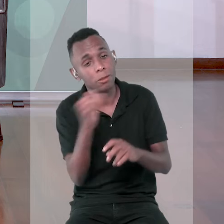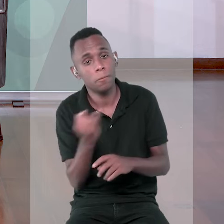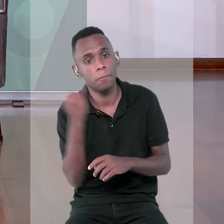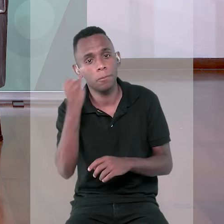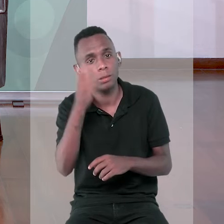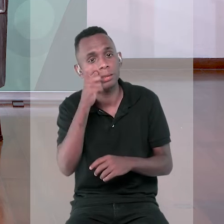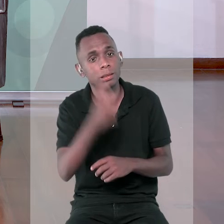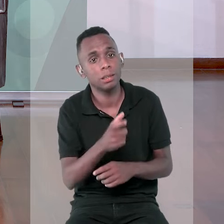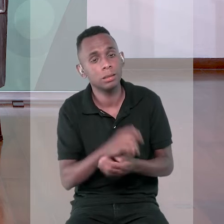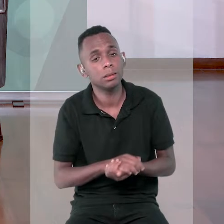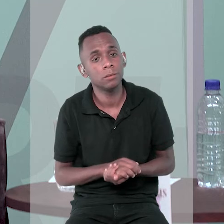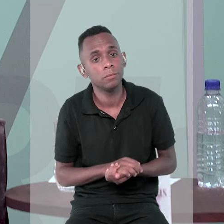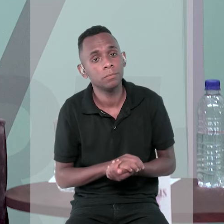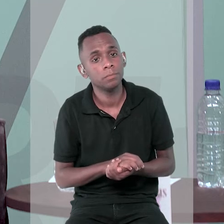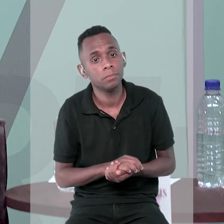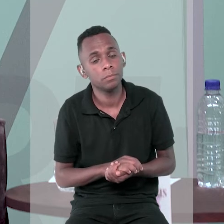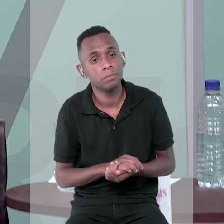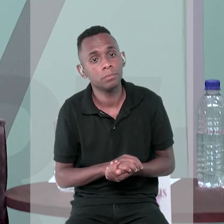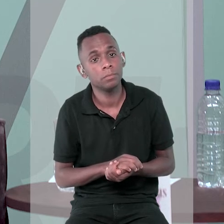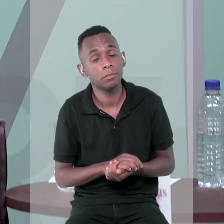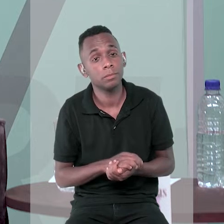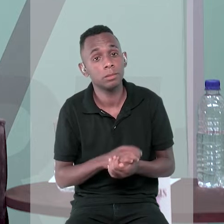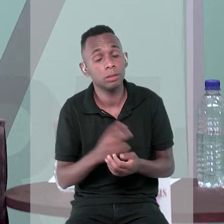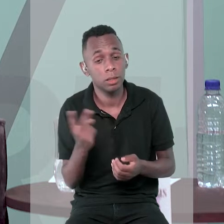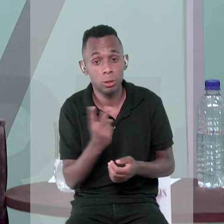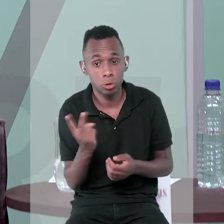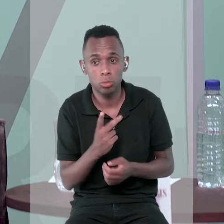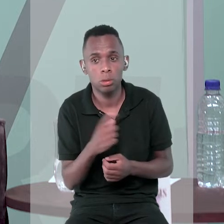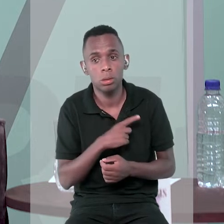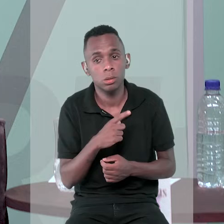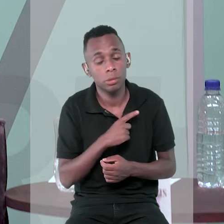isso muito interessante que você coloca. Que elas tinham